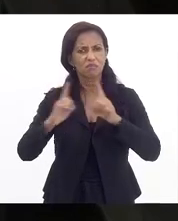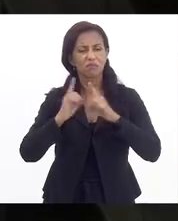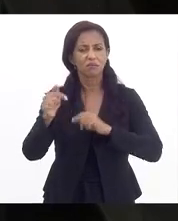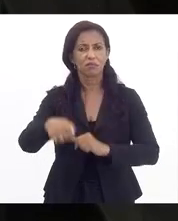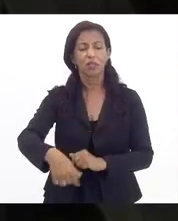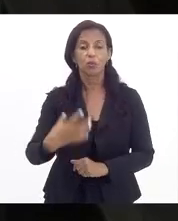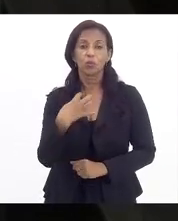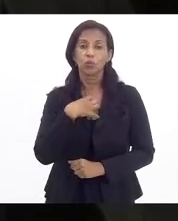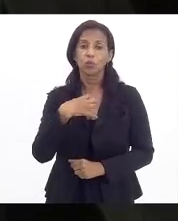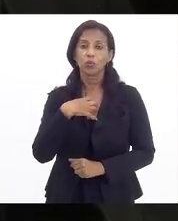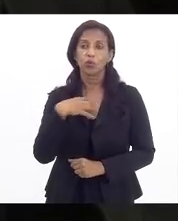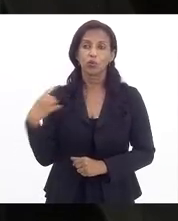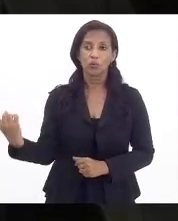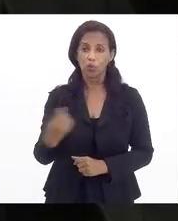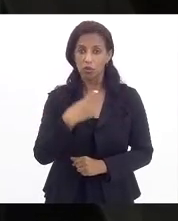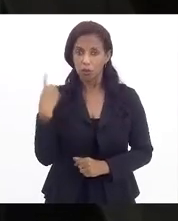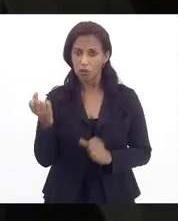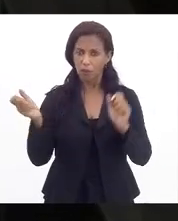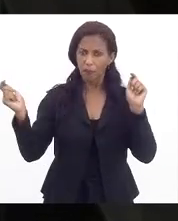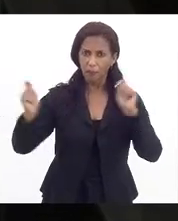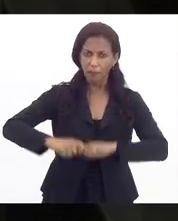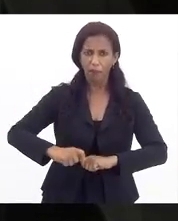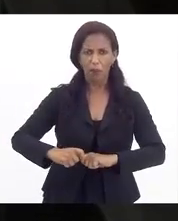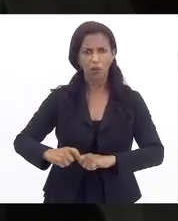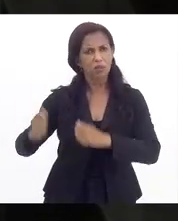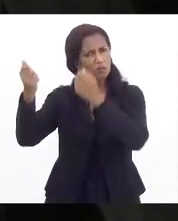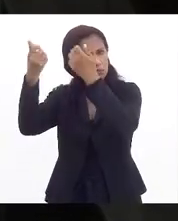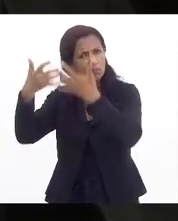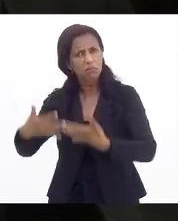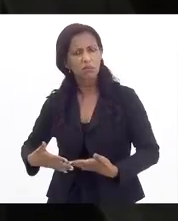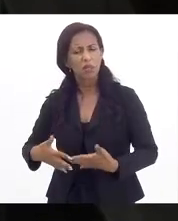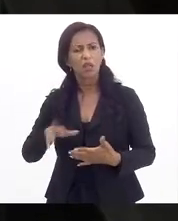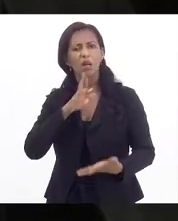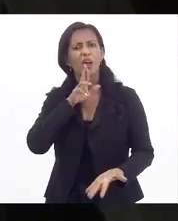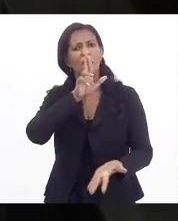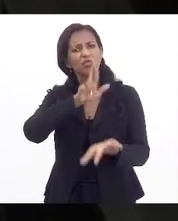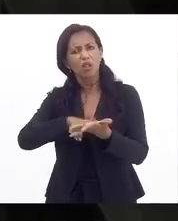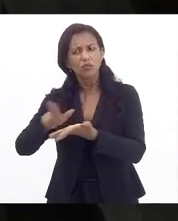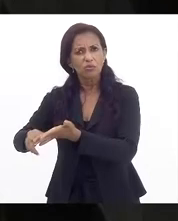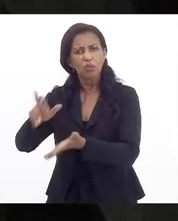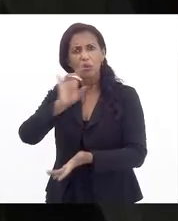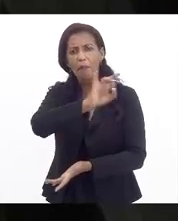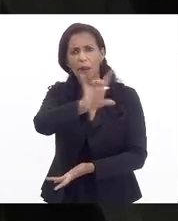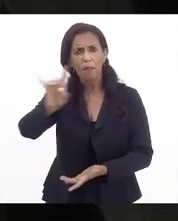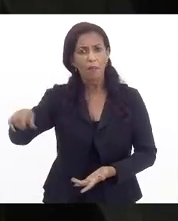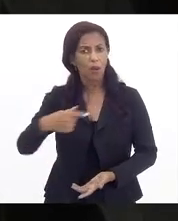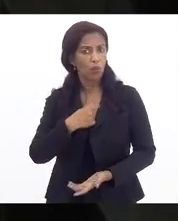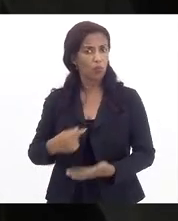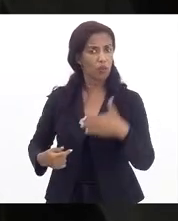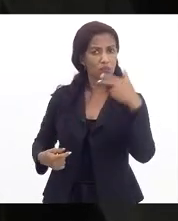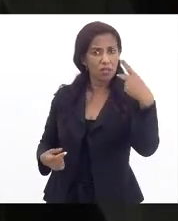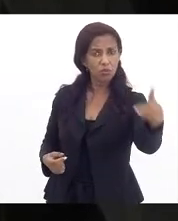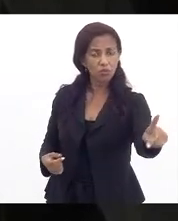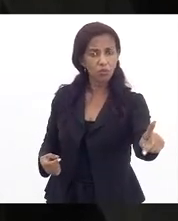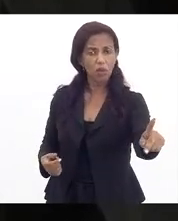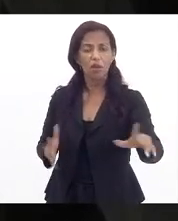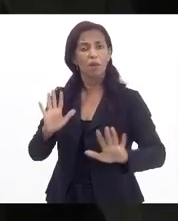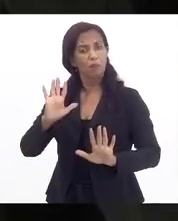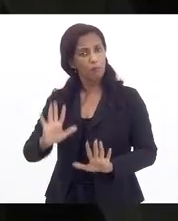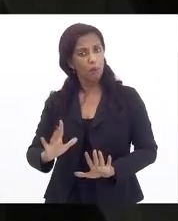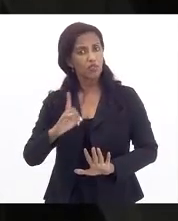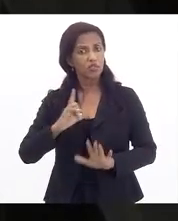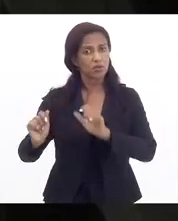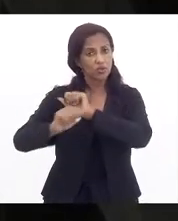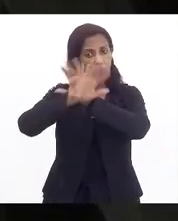no sentido de que a gente possa explicitar as razões de todo mundo o governo tem Asus mas tem que deixar as